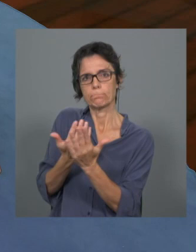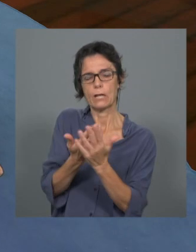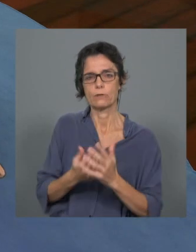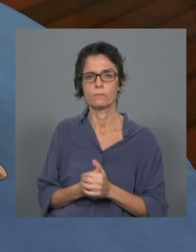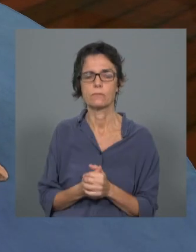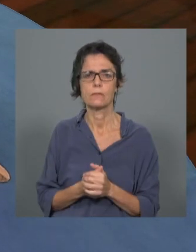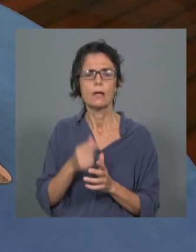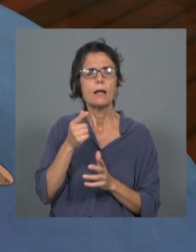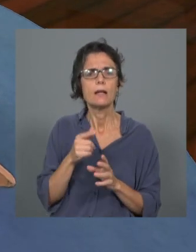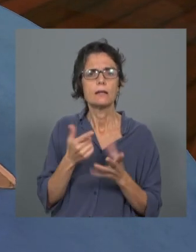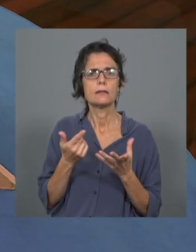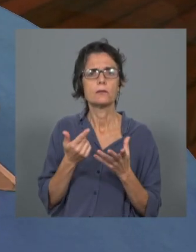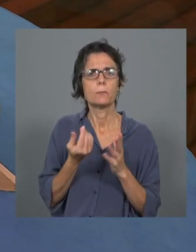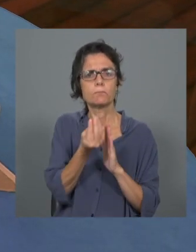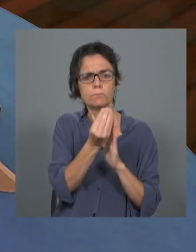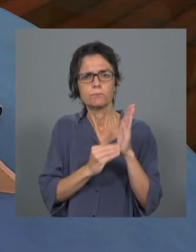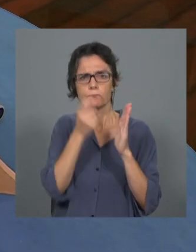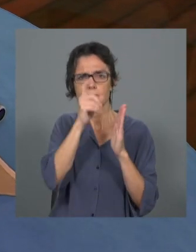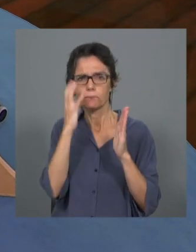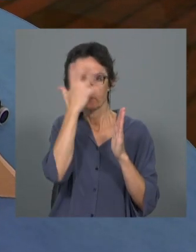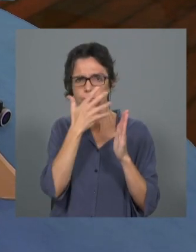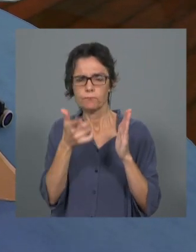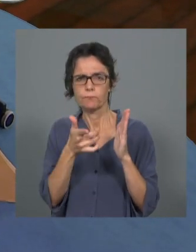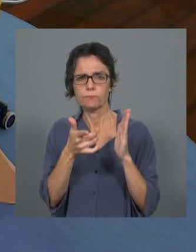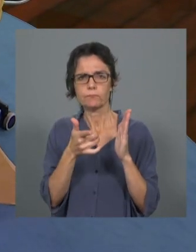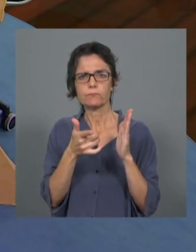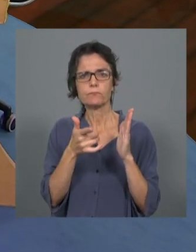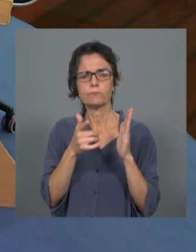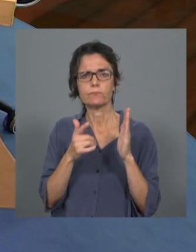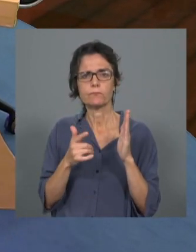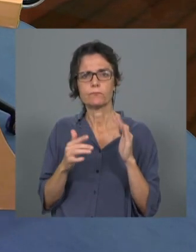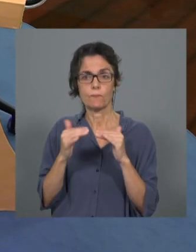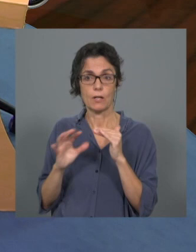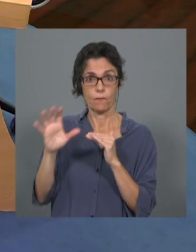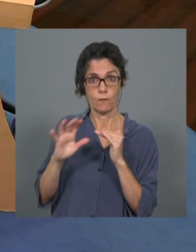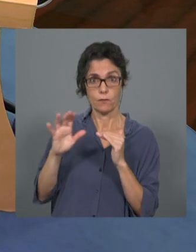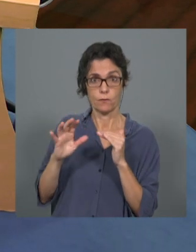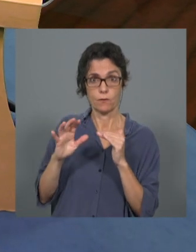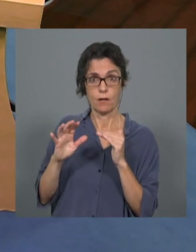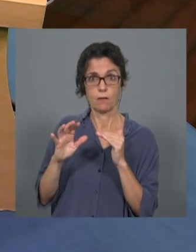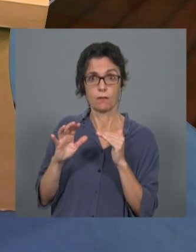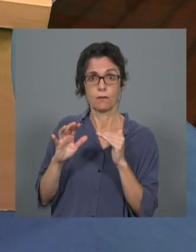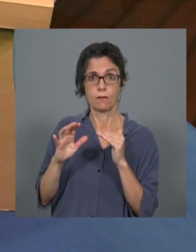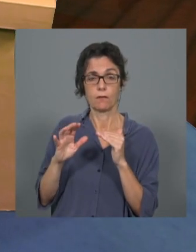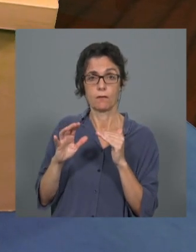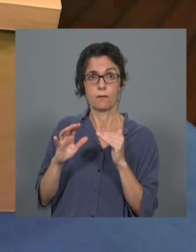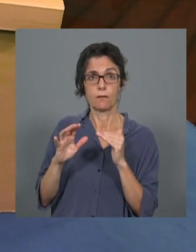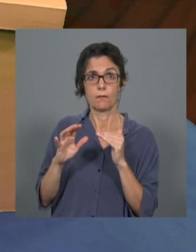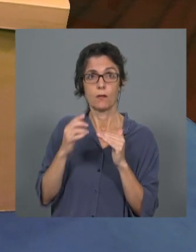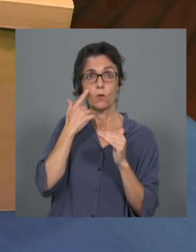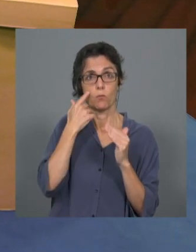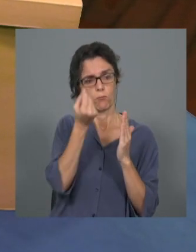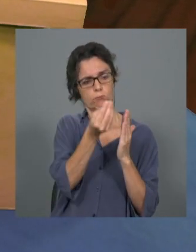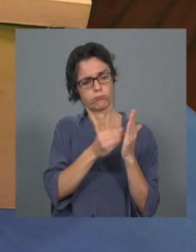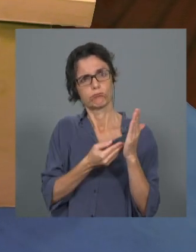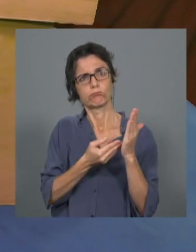com participação de atores nacionais e estou aqui a ver o